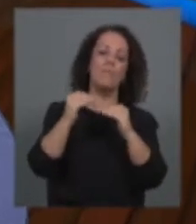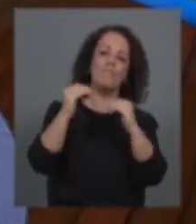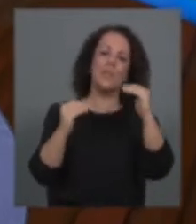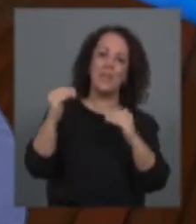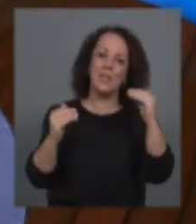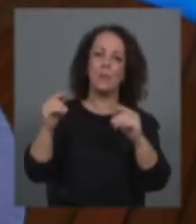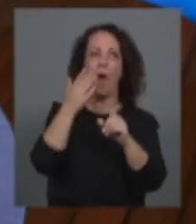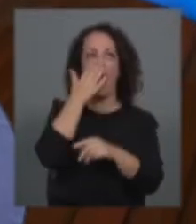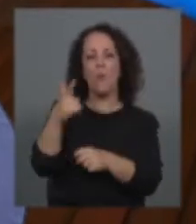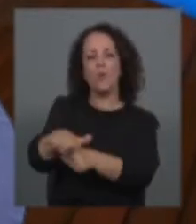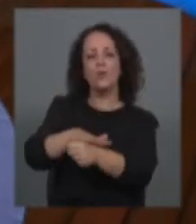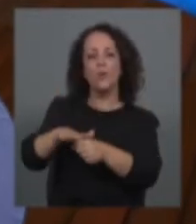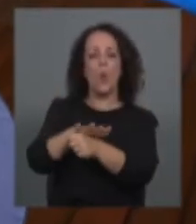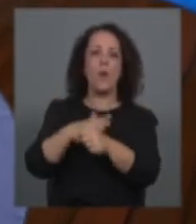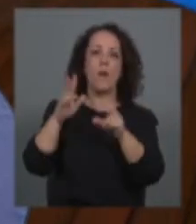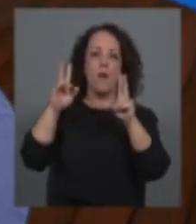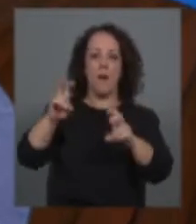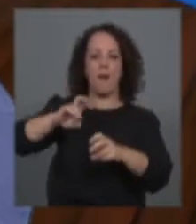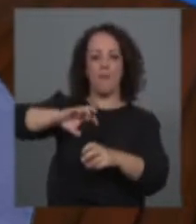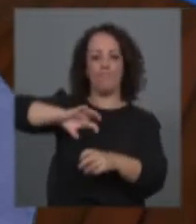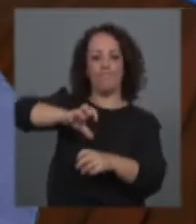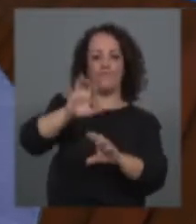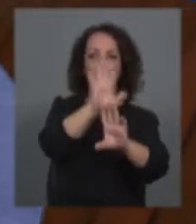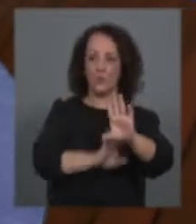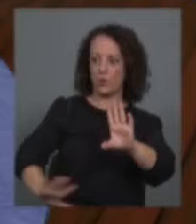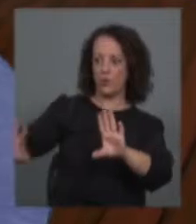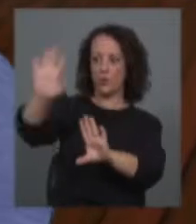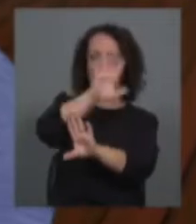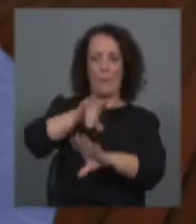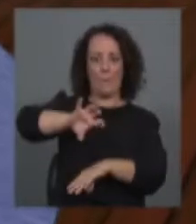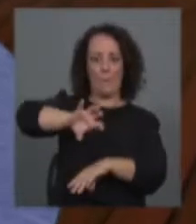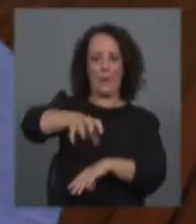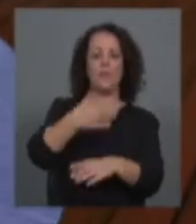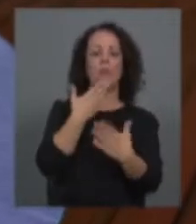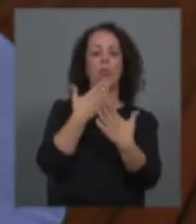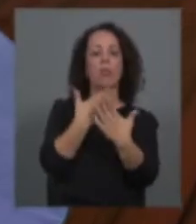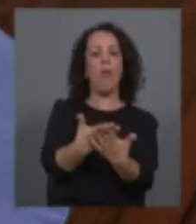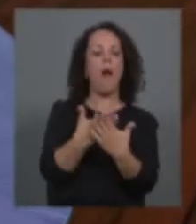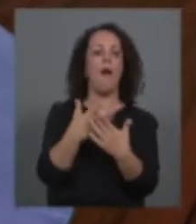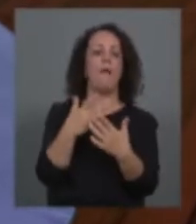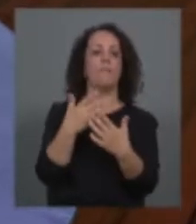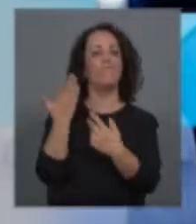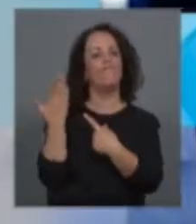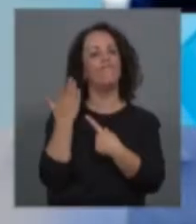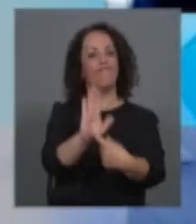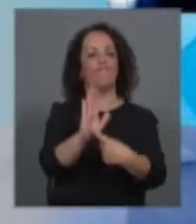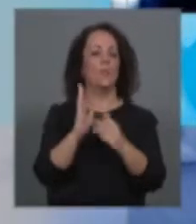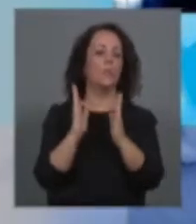se podemos pensar desta forma, em todo o Médio Oriente, e queremos que, de facto, o Líbano continue a ser um exemplo para a